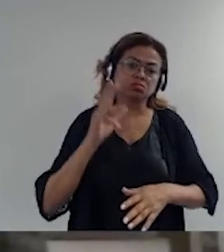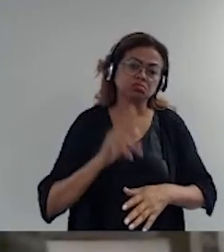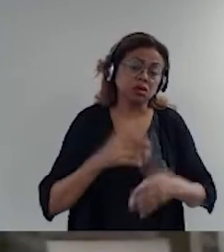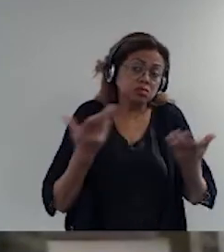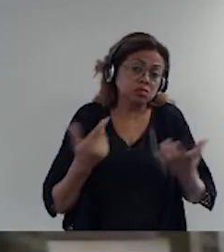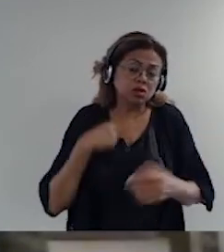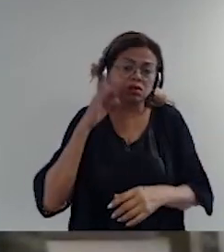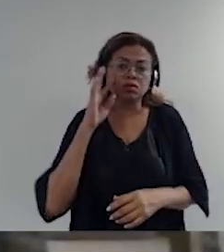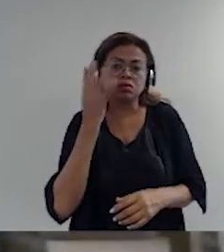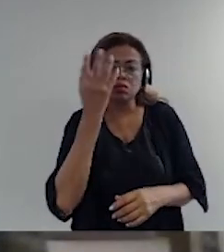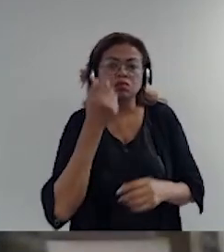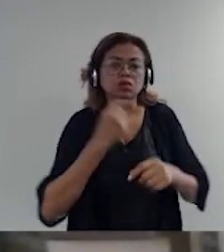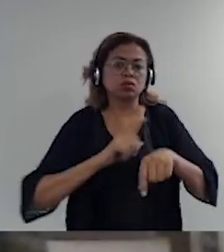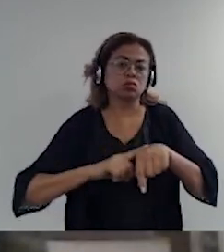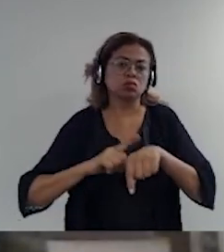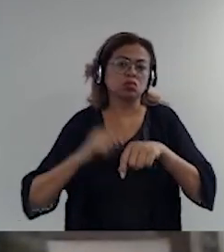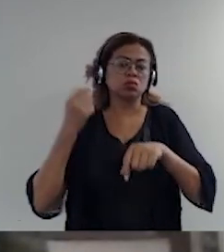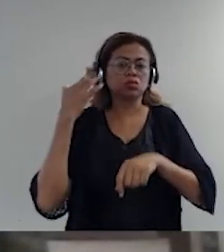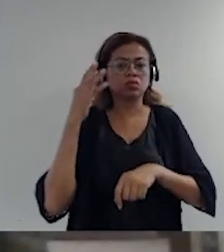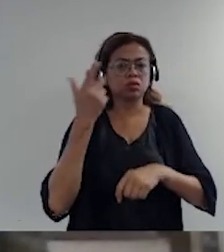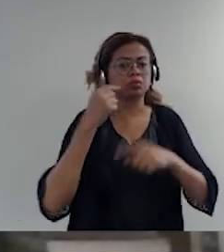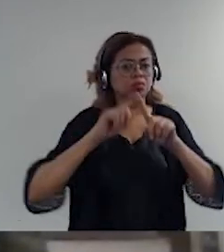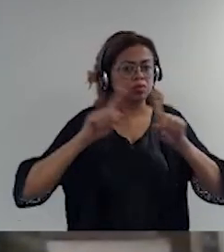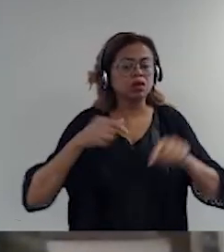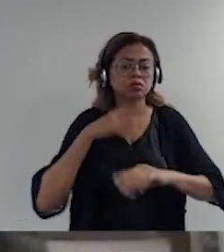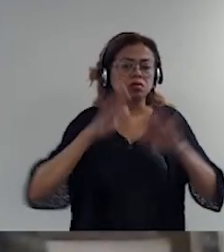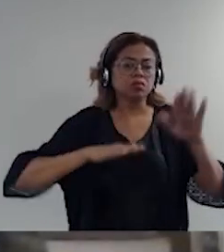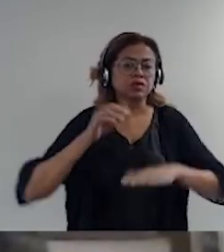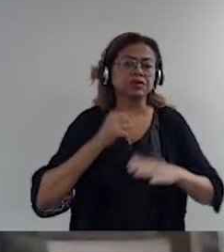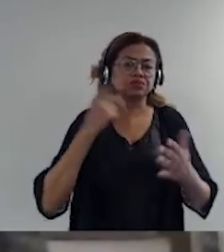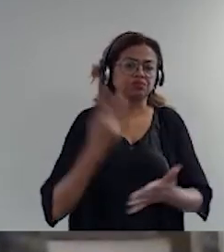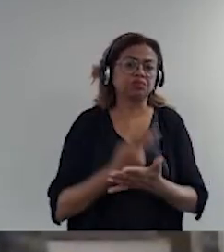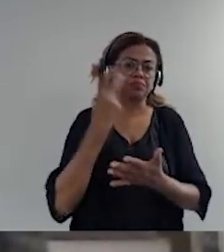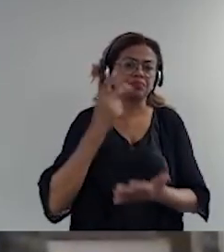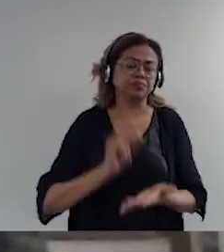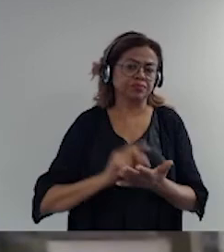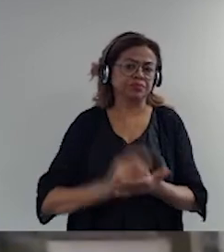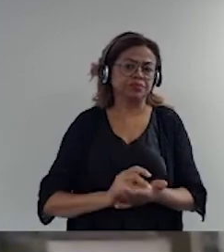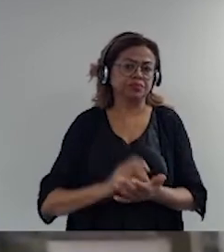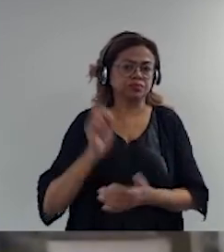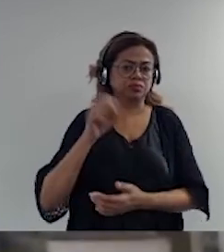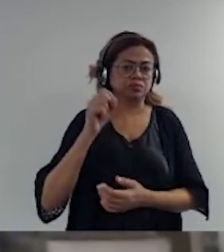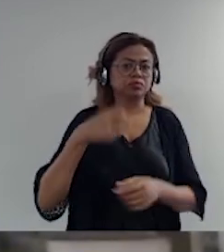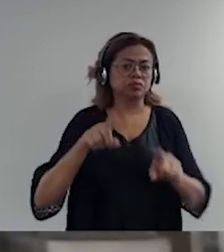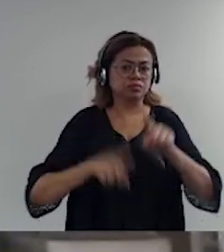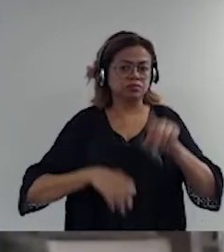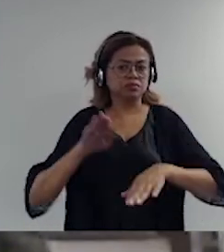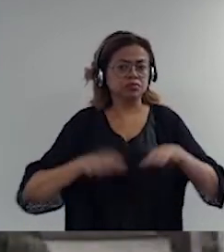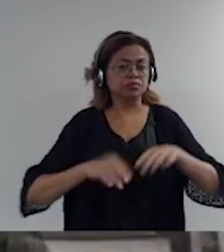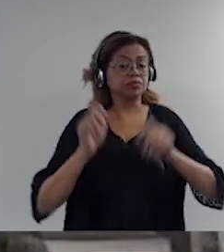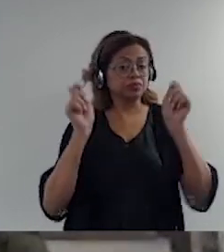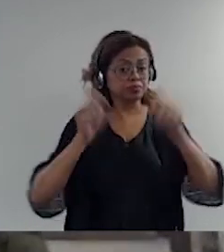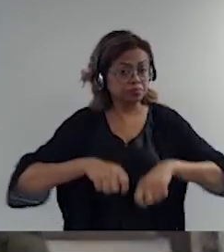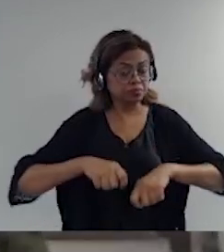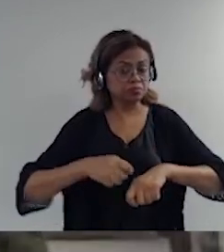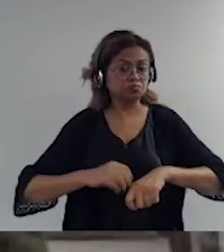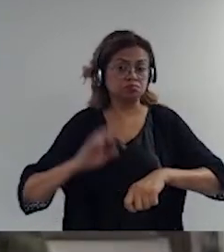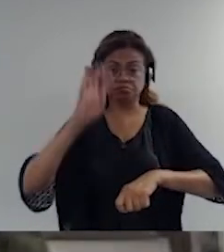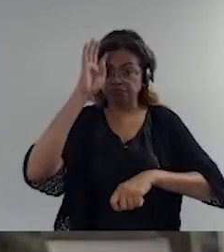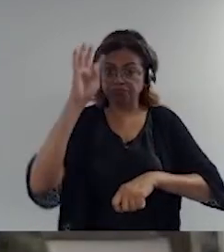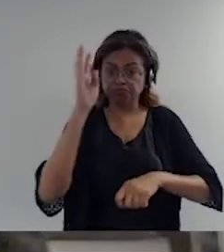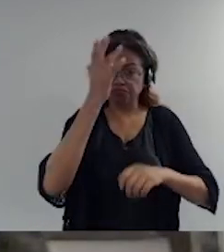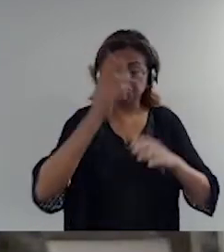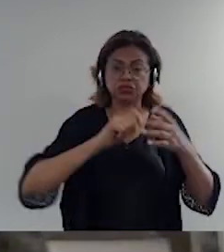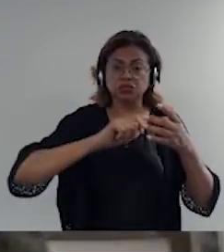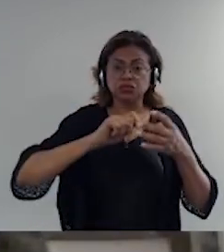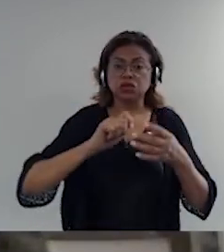tempo, mas nós temos que considerar que isto aconteceu. E talvez venha a ser revista essa solução. Há uma decisão do Tribunal de